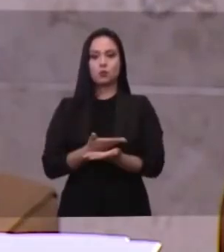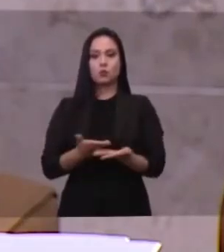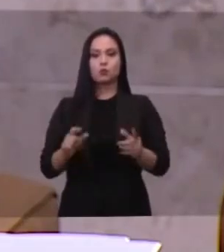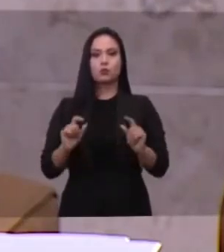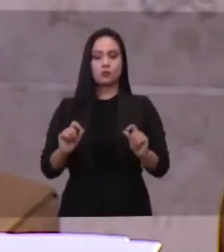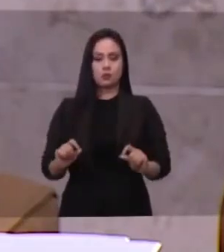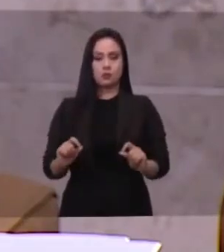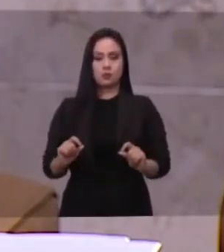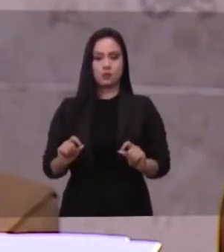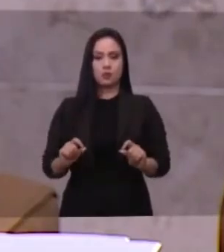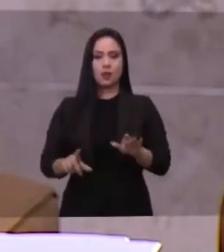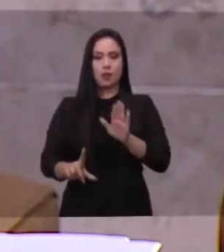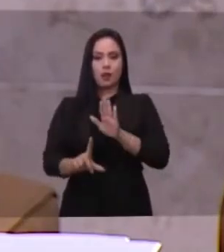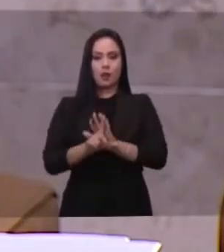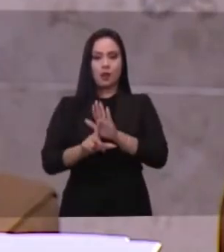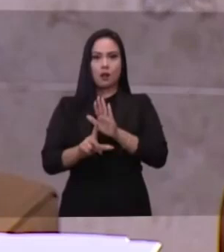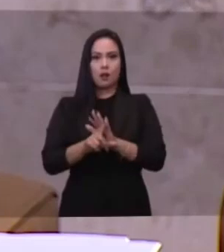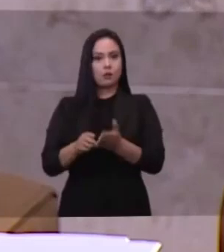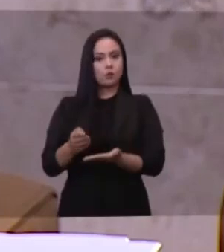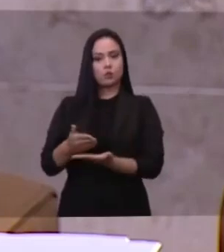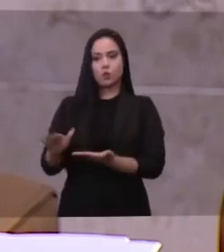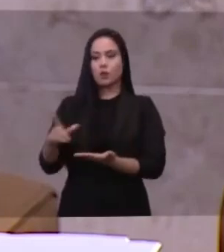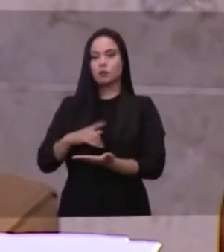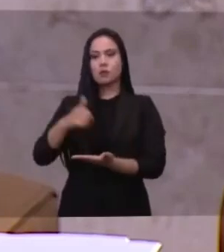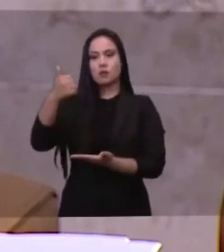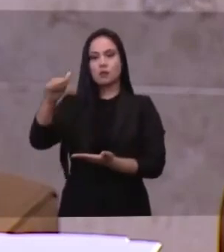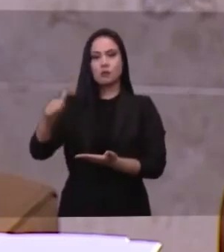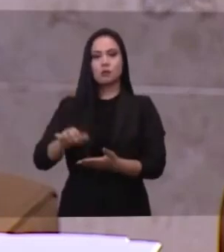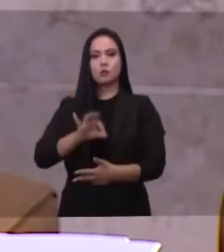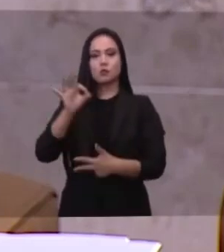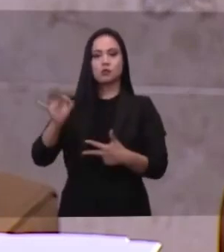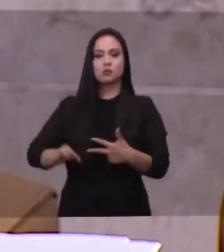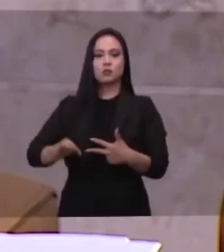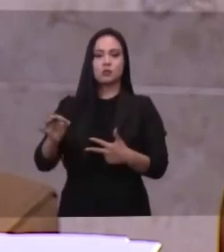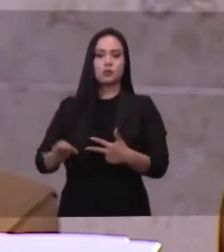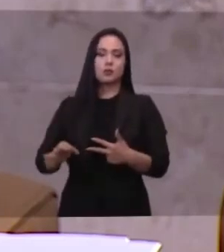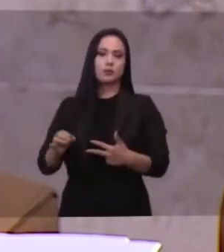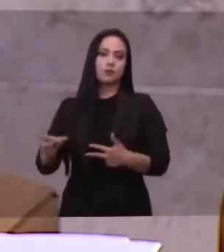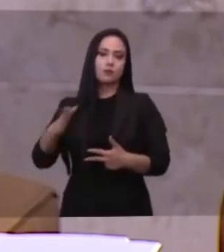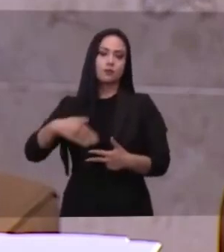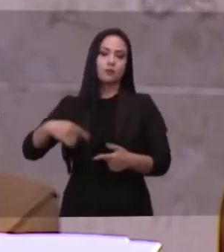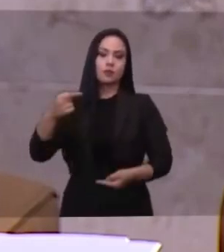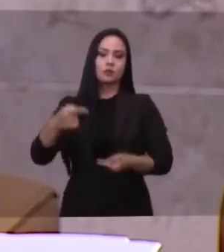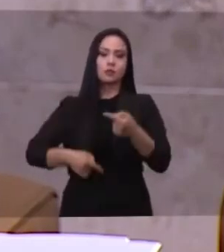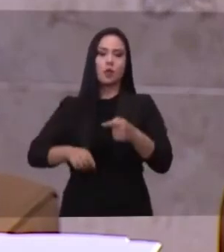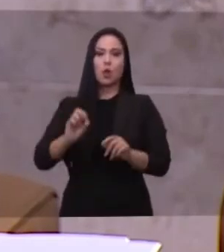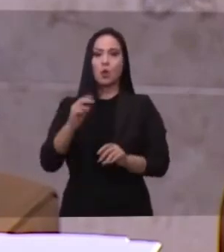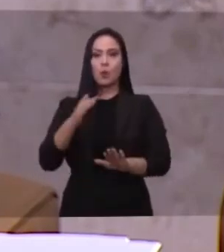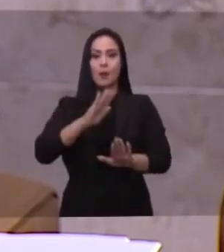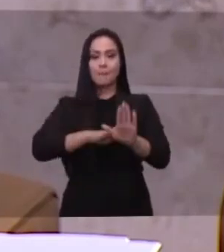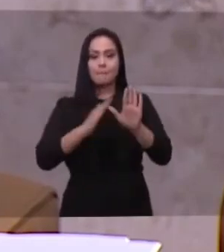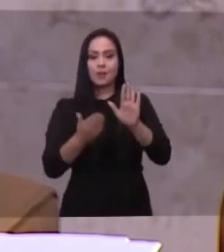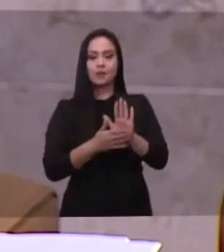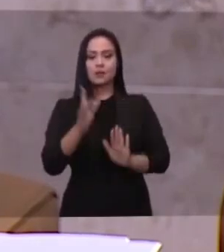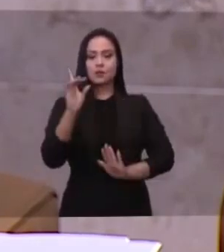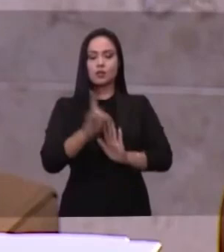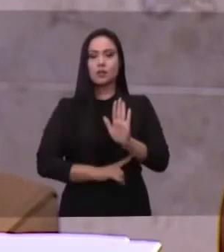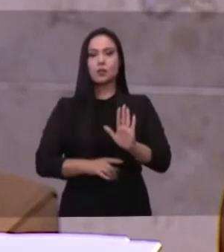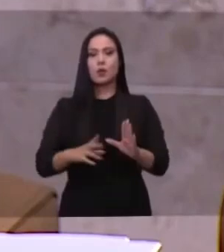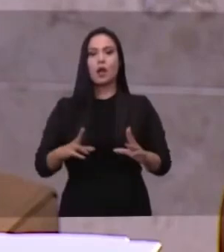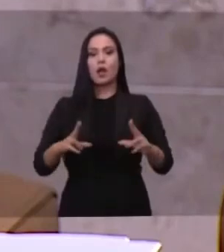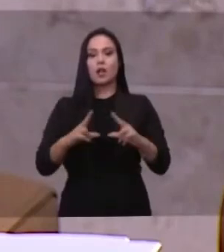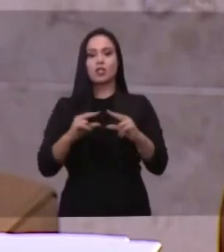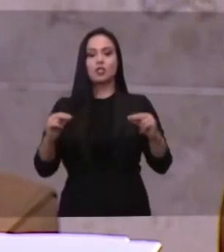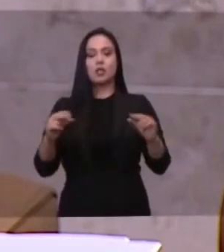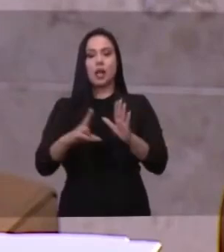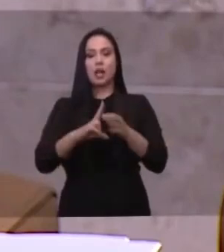que a lei não excluirá da apreciação do Poder Judiciário lesão ou ameaça a direito, artigo